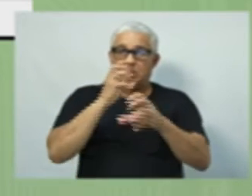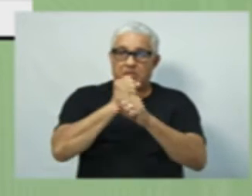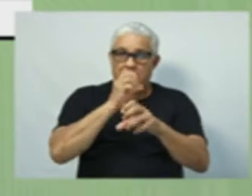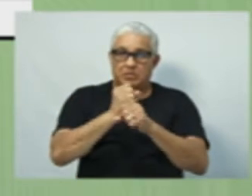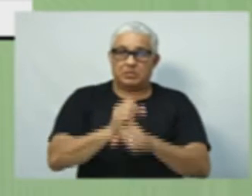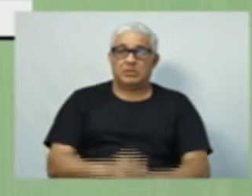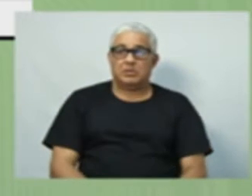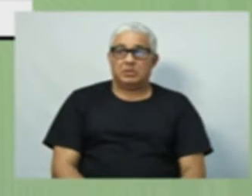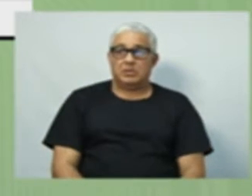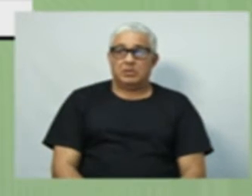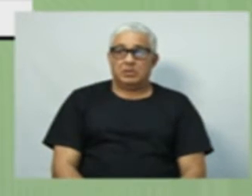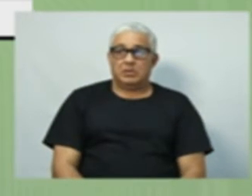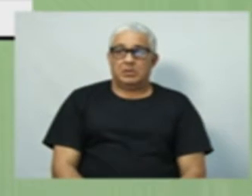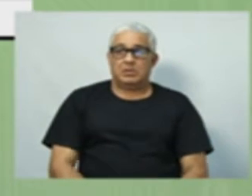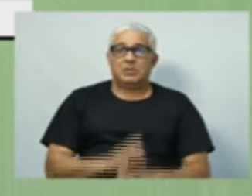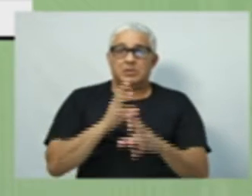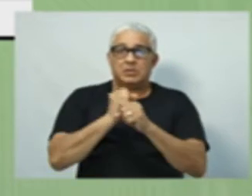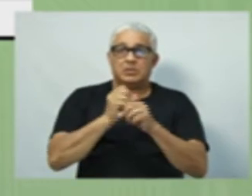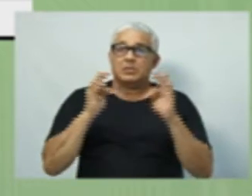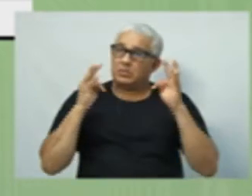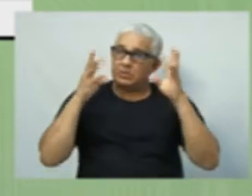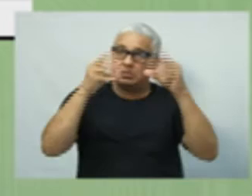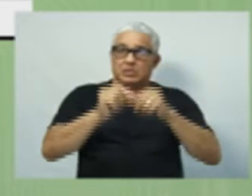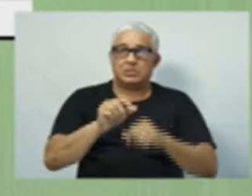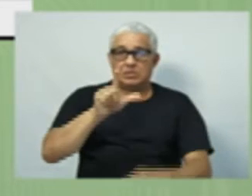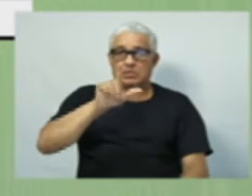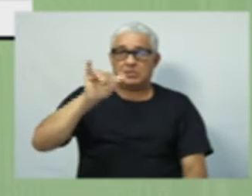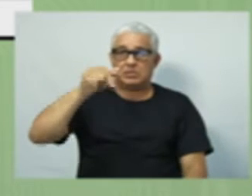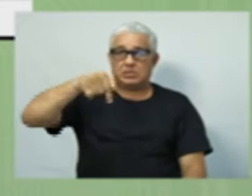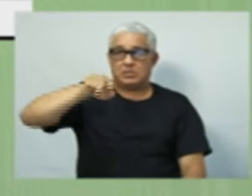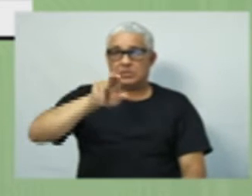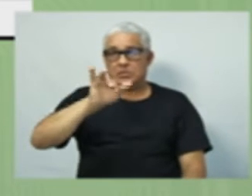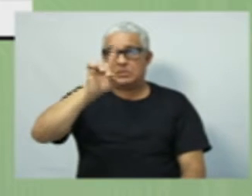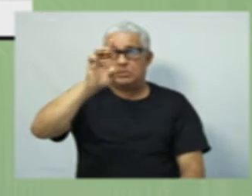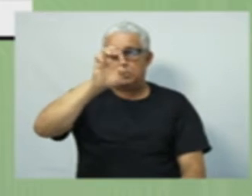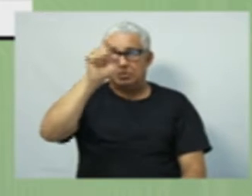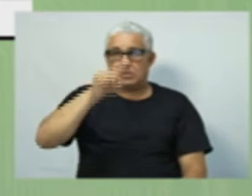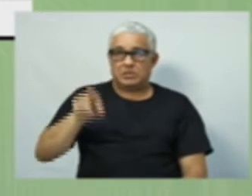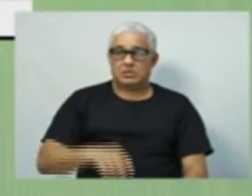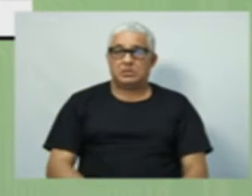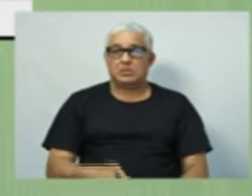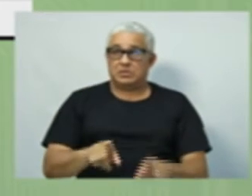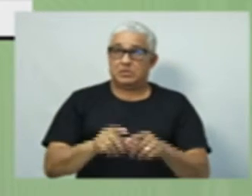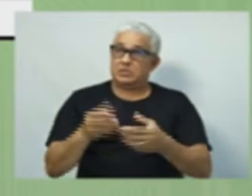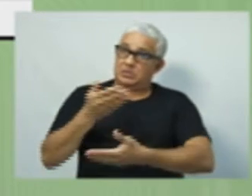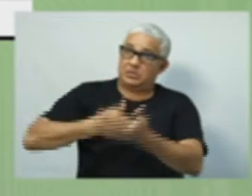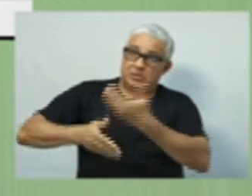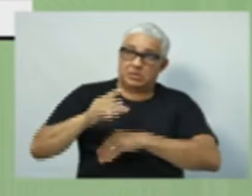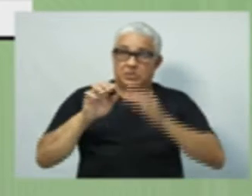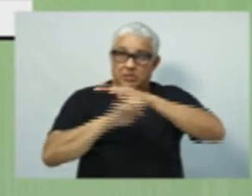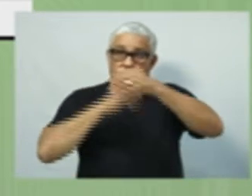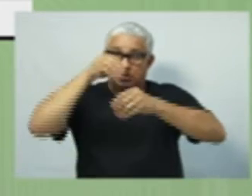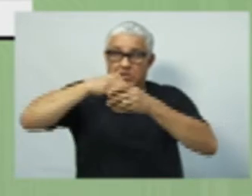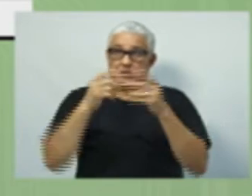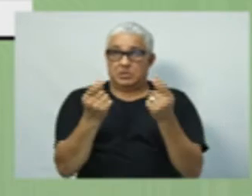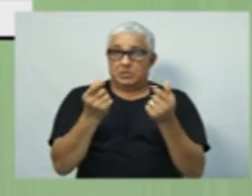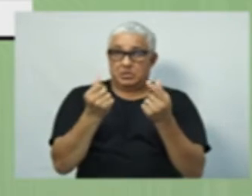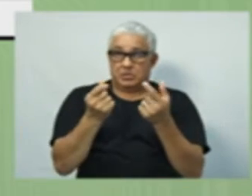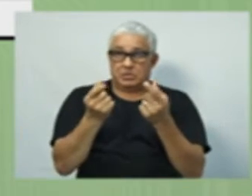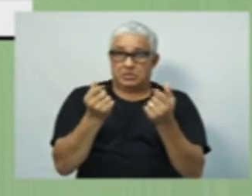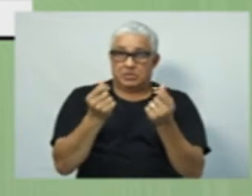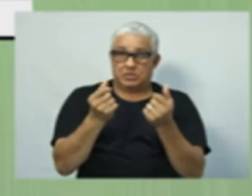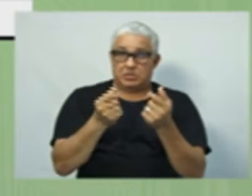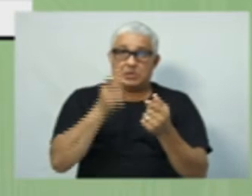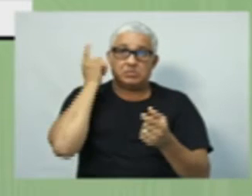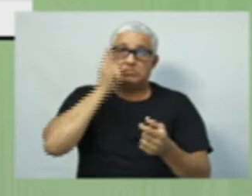patrimonial vamos calcular todos os estilos que desde que indica a relação enquanto que a empresa tem dinheiro quando a empresa consegue